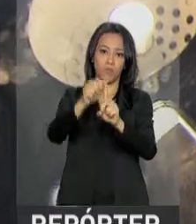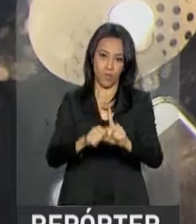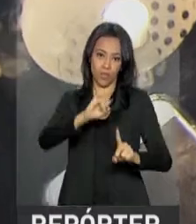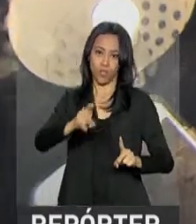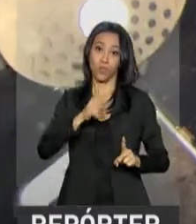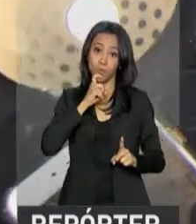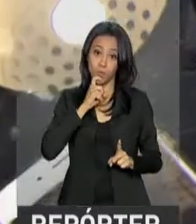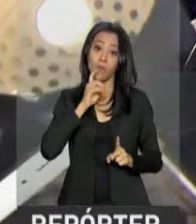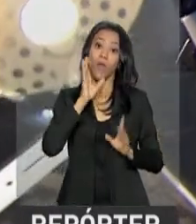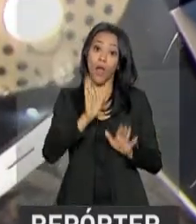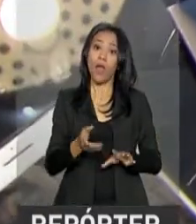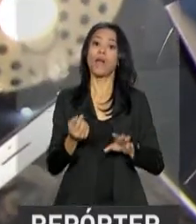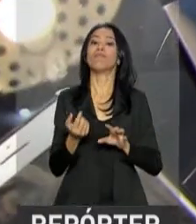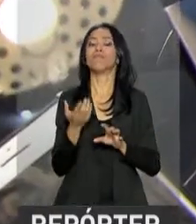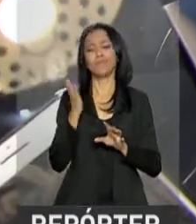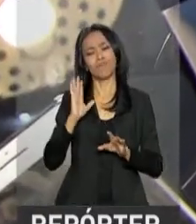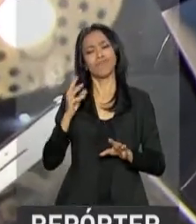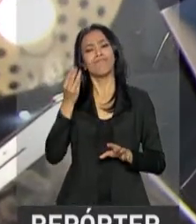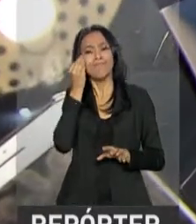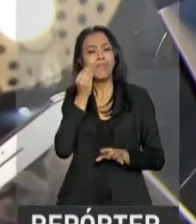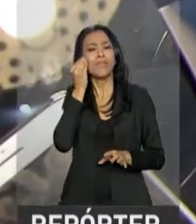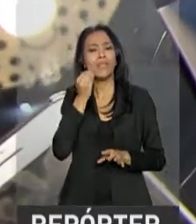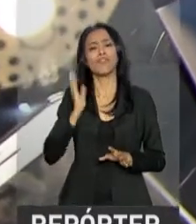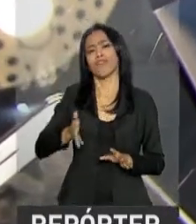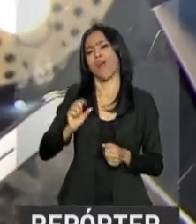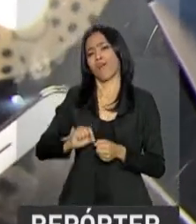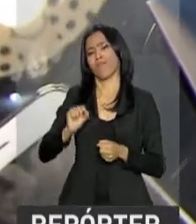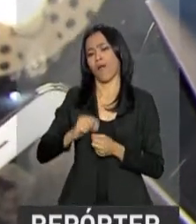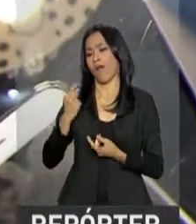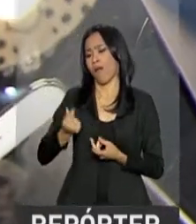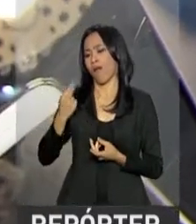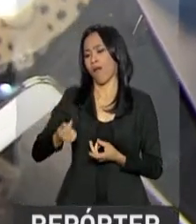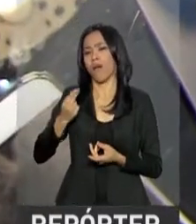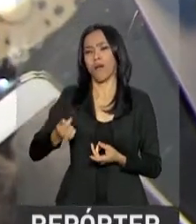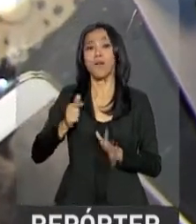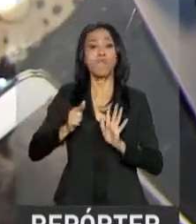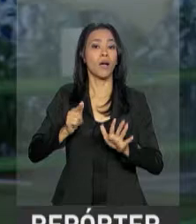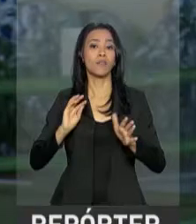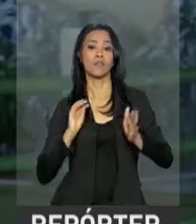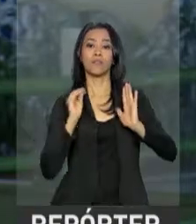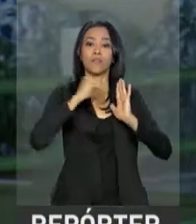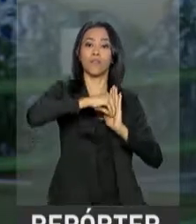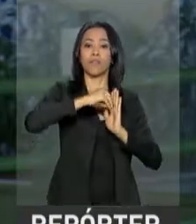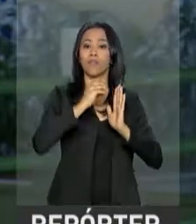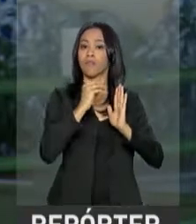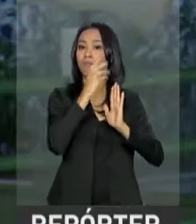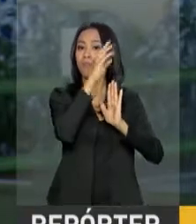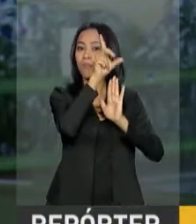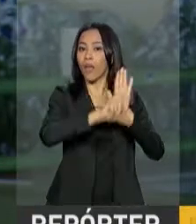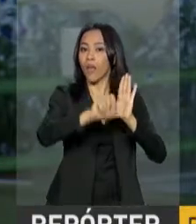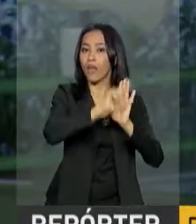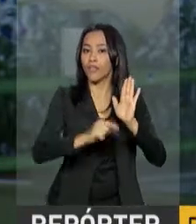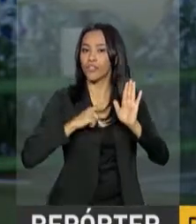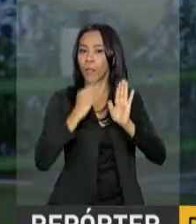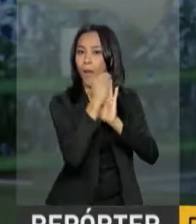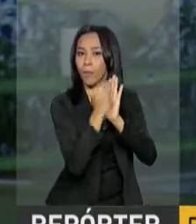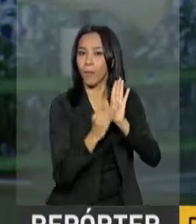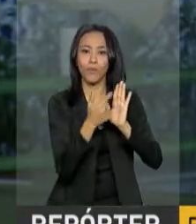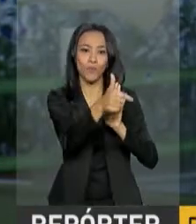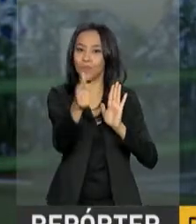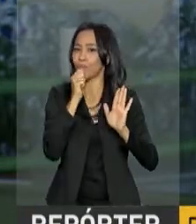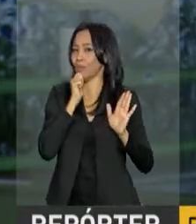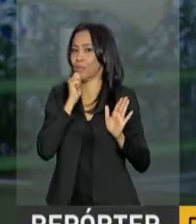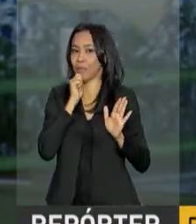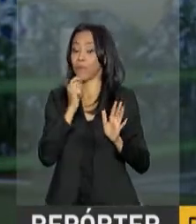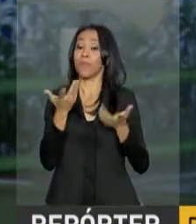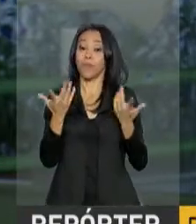que já existiam na prática mas não estavam previstas na legislação para esclarecer a sociedade sobre as mudanças